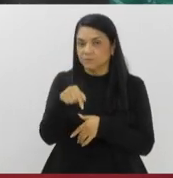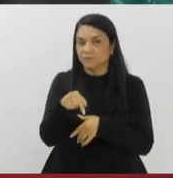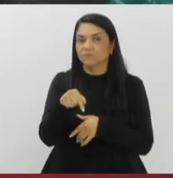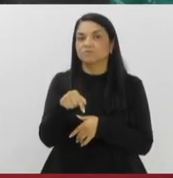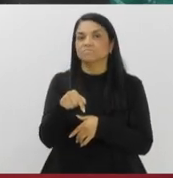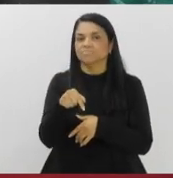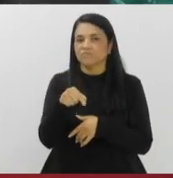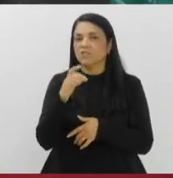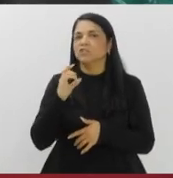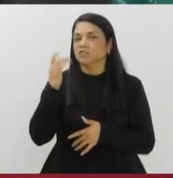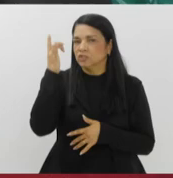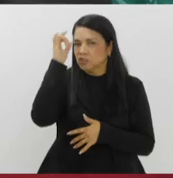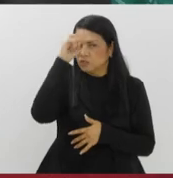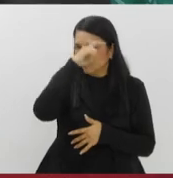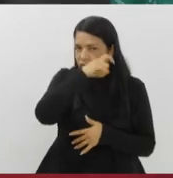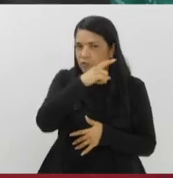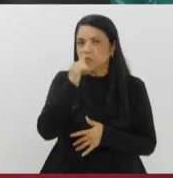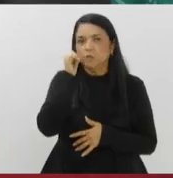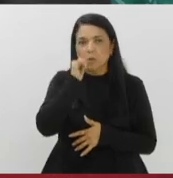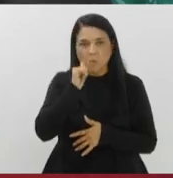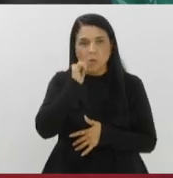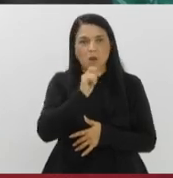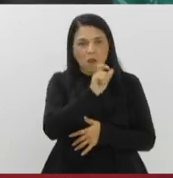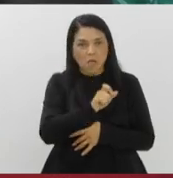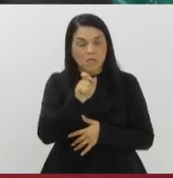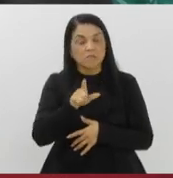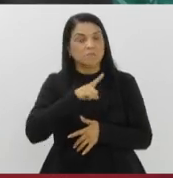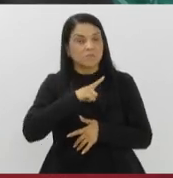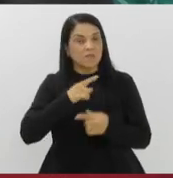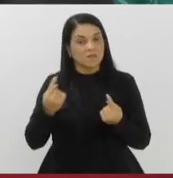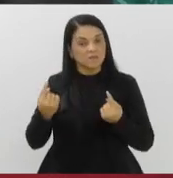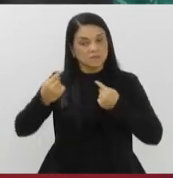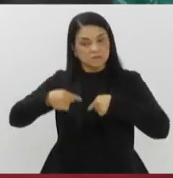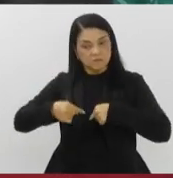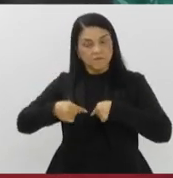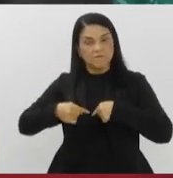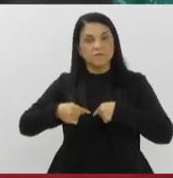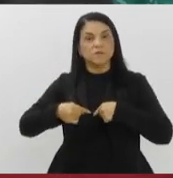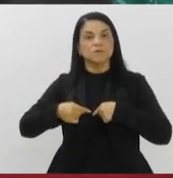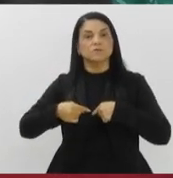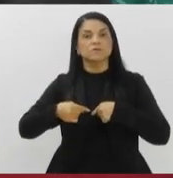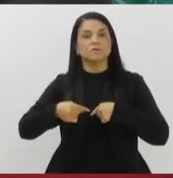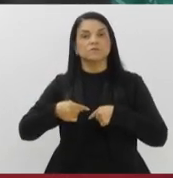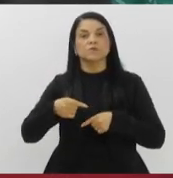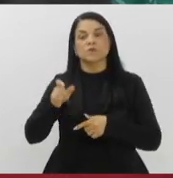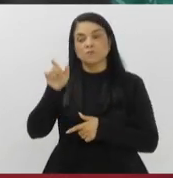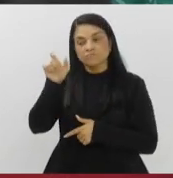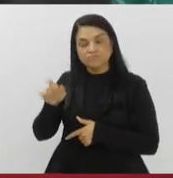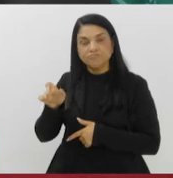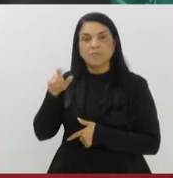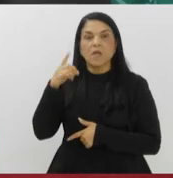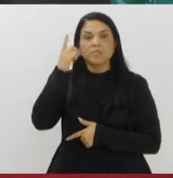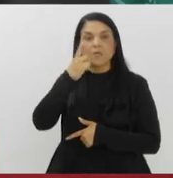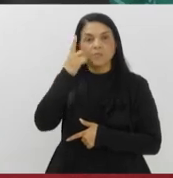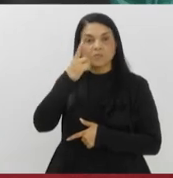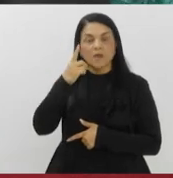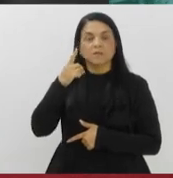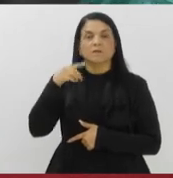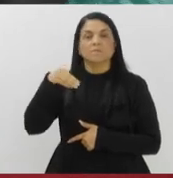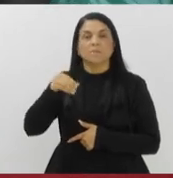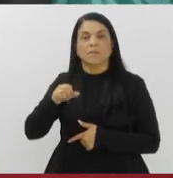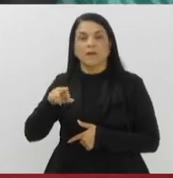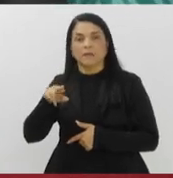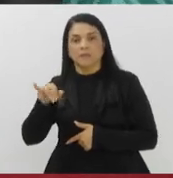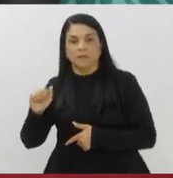muito difícil para nós, e ainda temos que os desafios, como Renatinha colocou, e Marina, e Flávio, de implementar